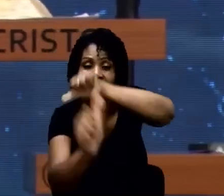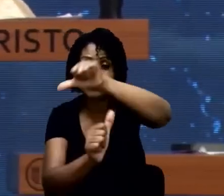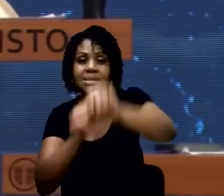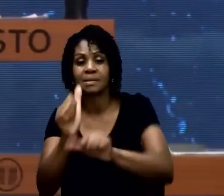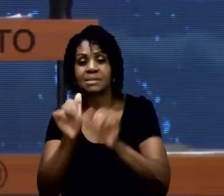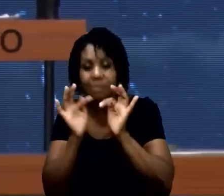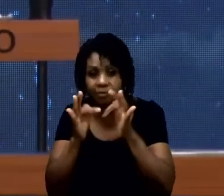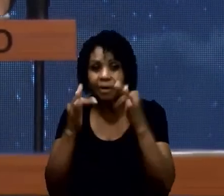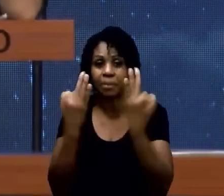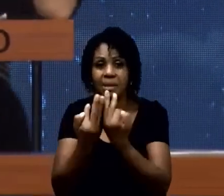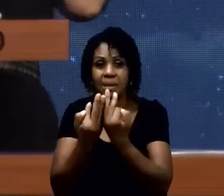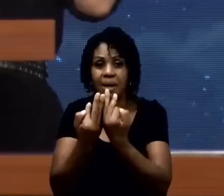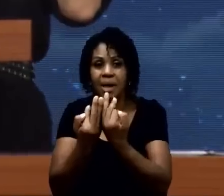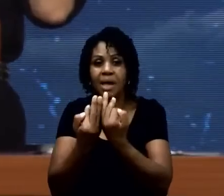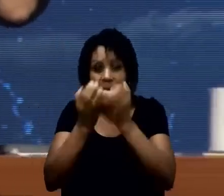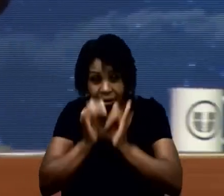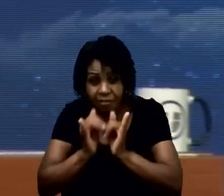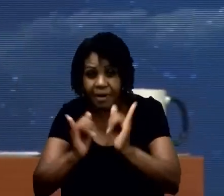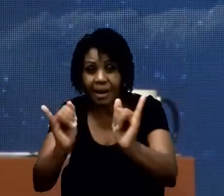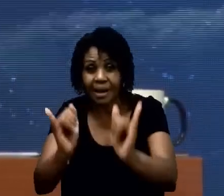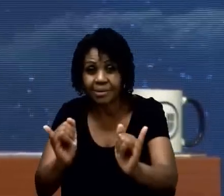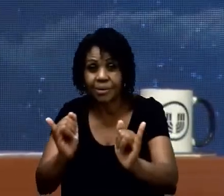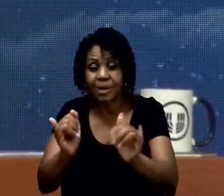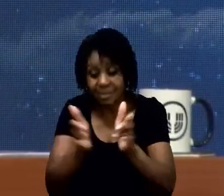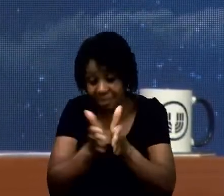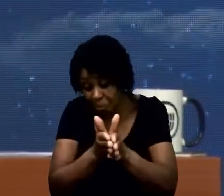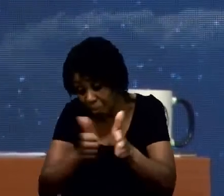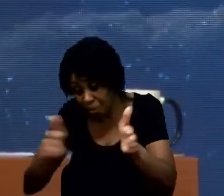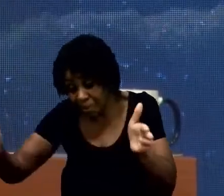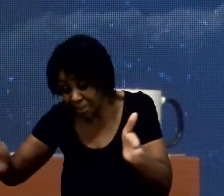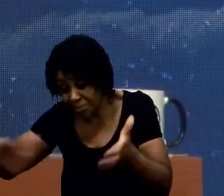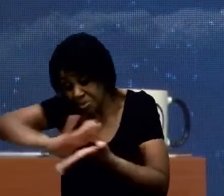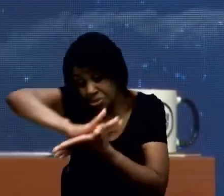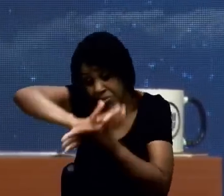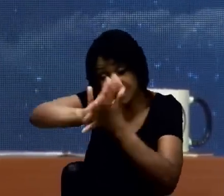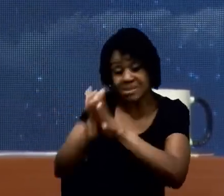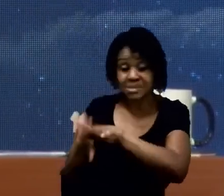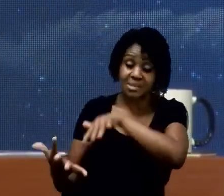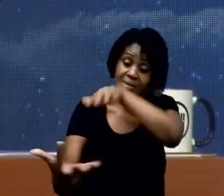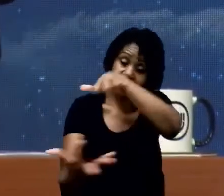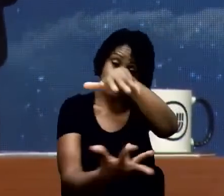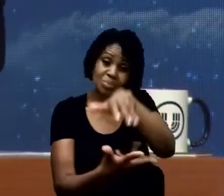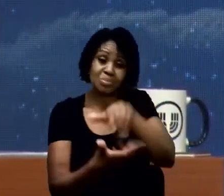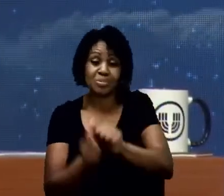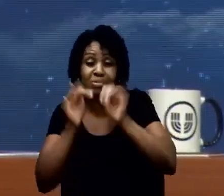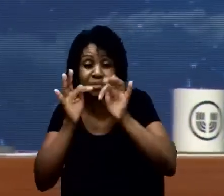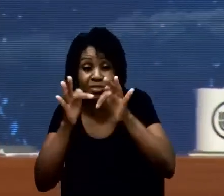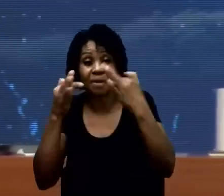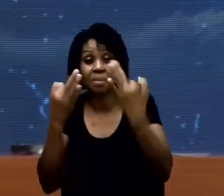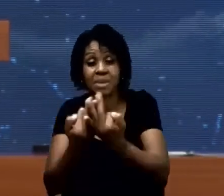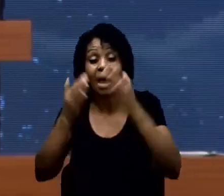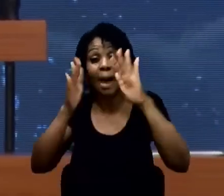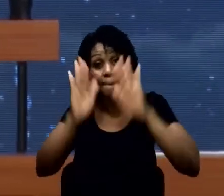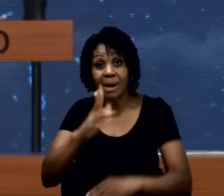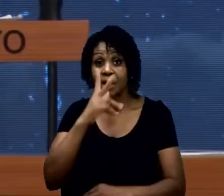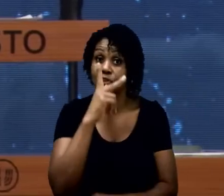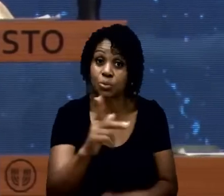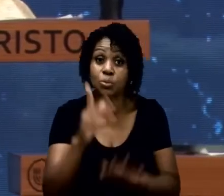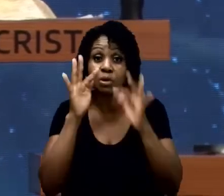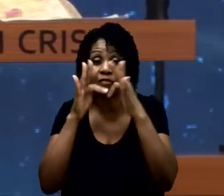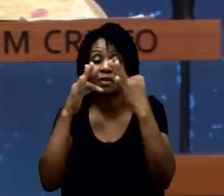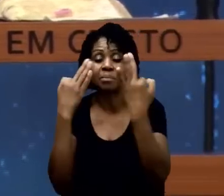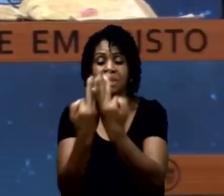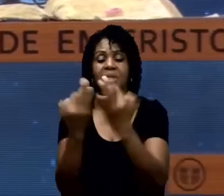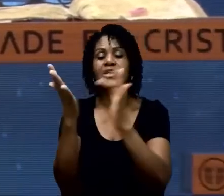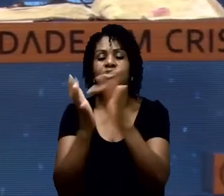Eu tenho dito para você. É tempo de destruição. Sobre a face da terra. Sobre as famílias. Mas sobre a tua família.